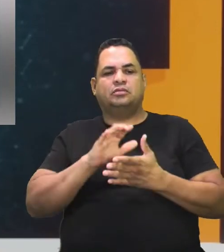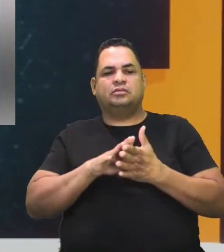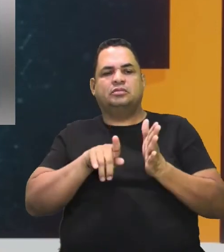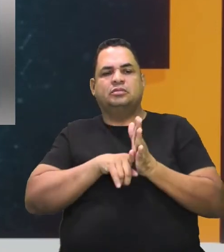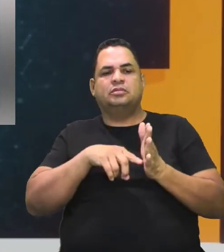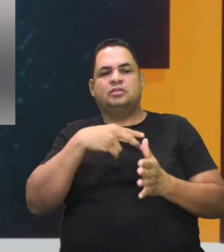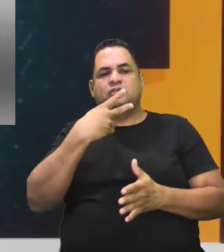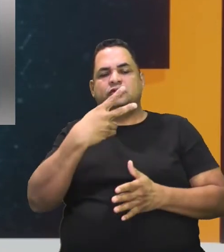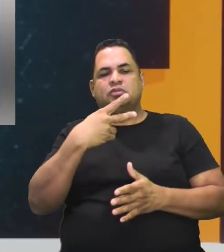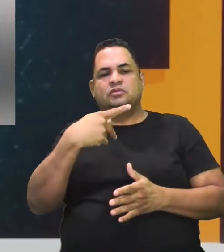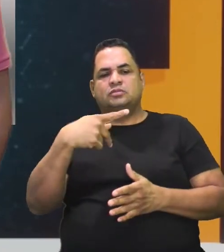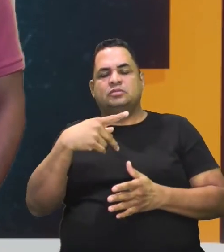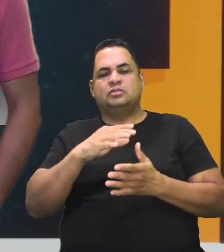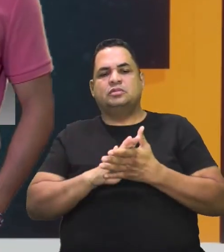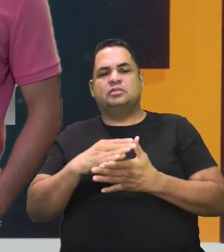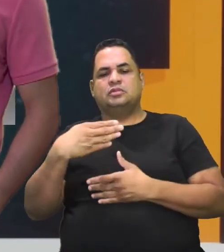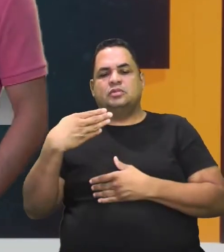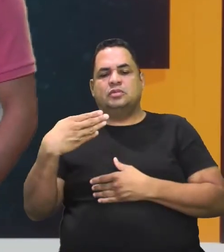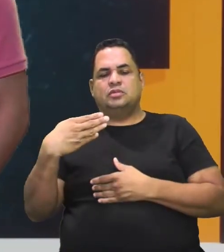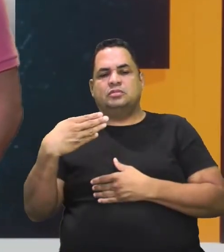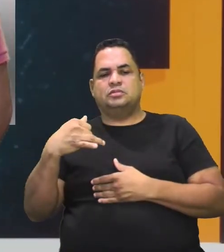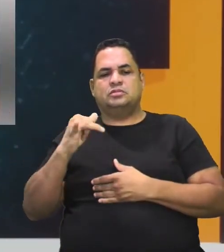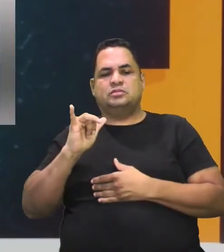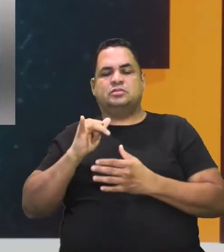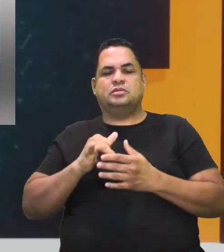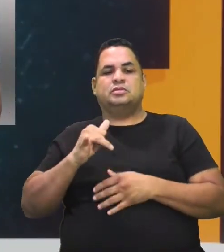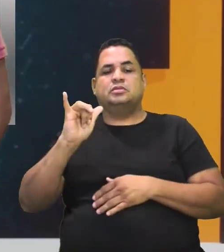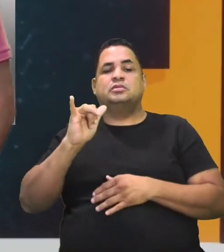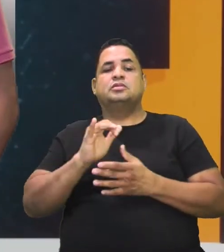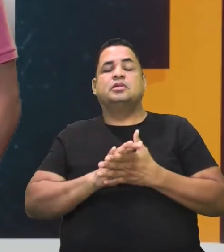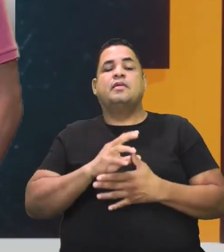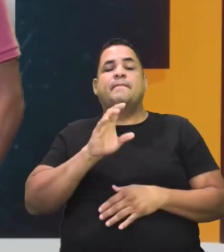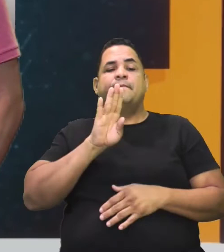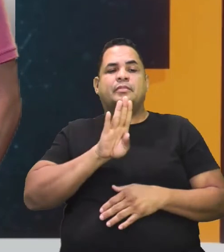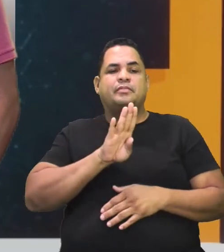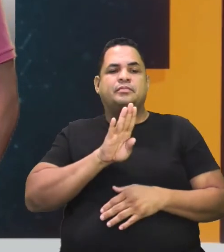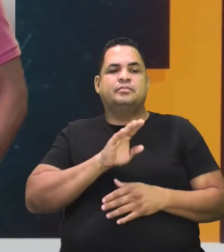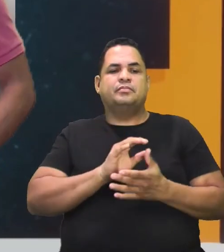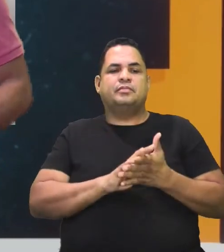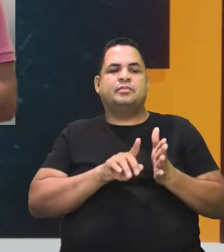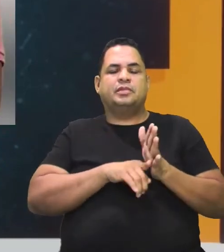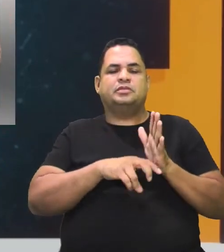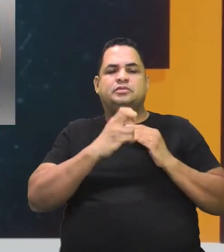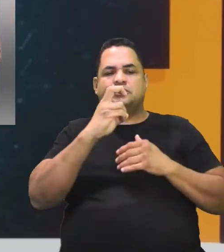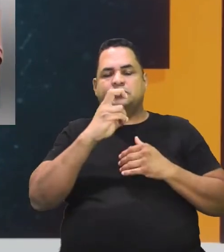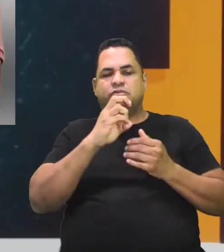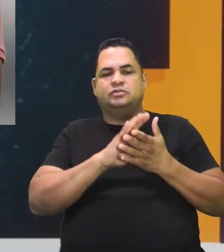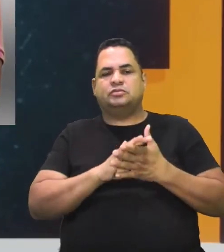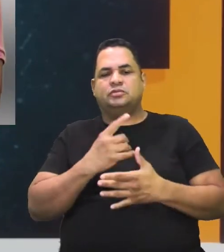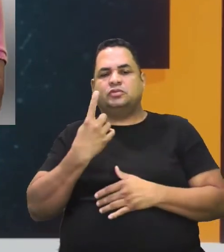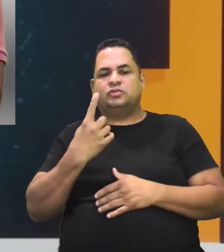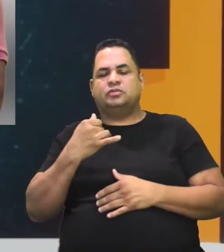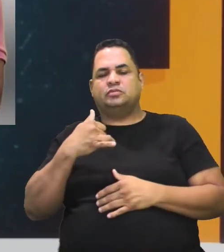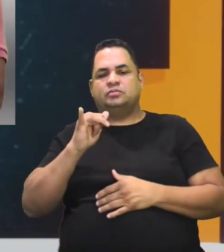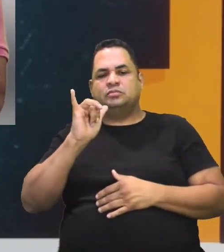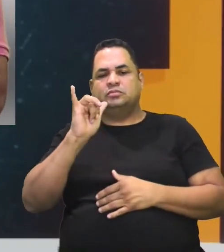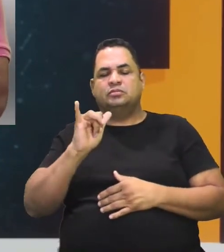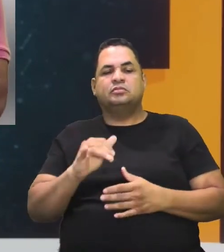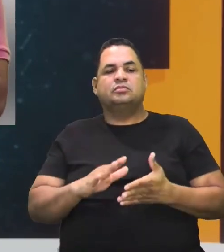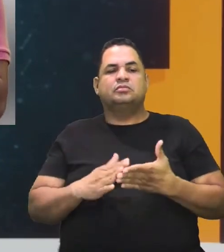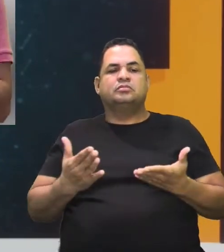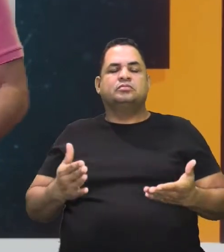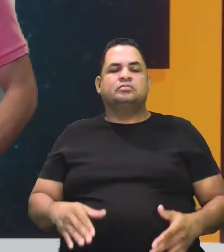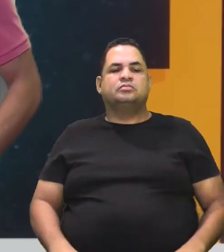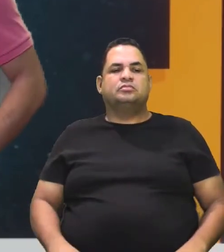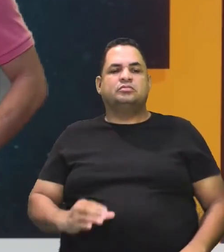menos 2 para X e 4 para Y. Quem é o ponto B? Menos 5 para X e 1 para Y.